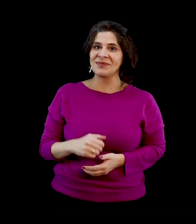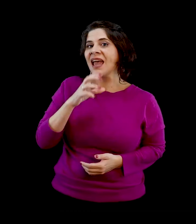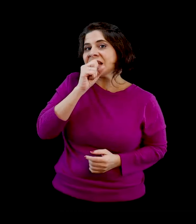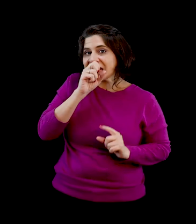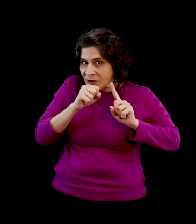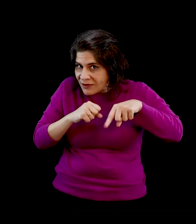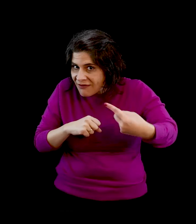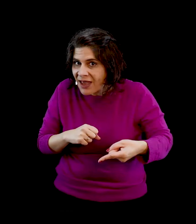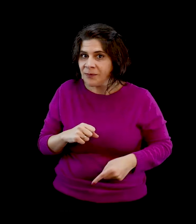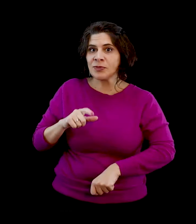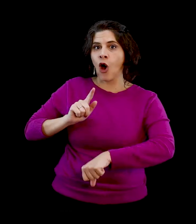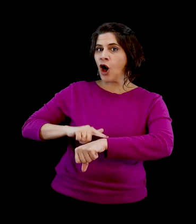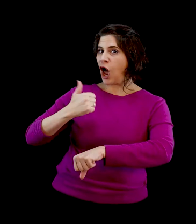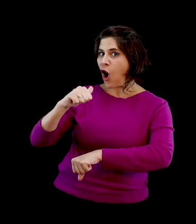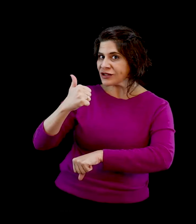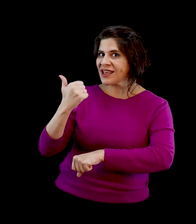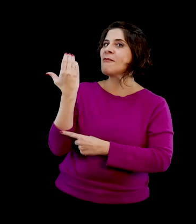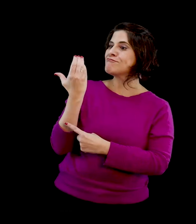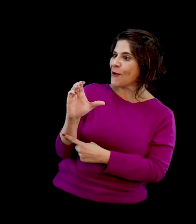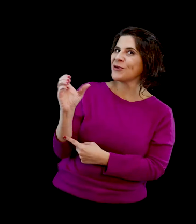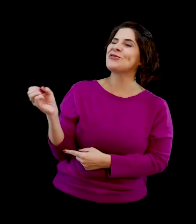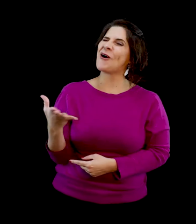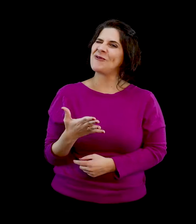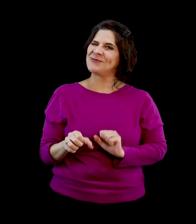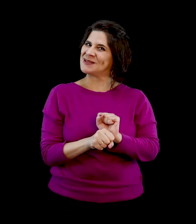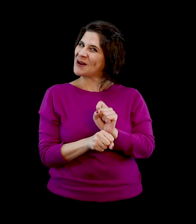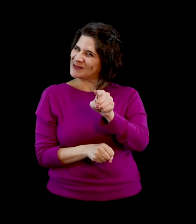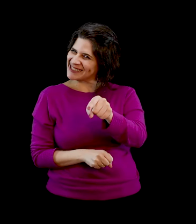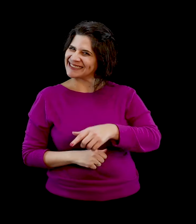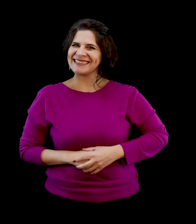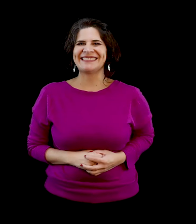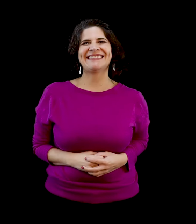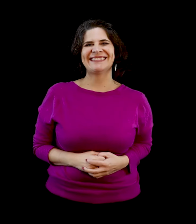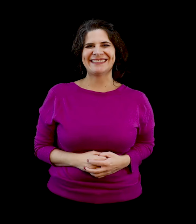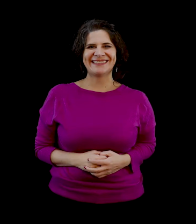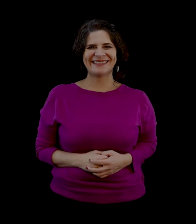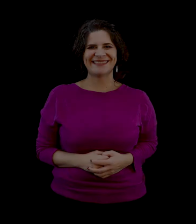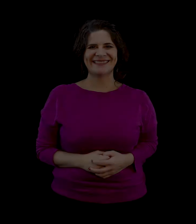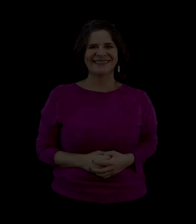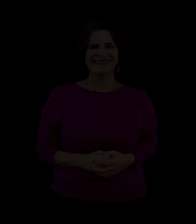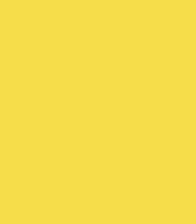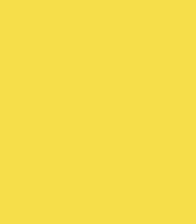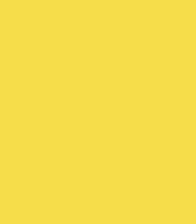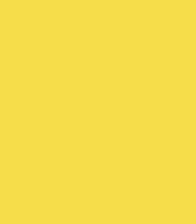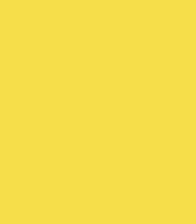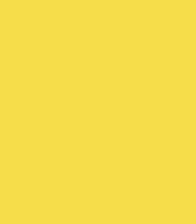E sábado que vem, às 11, a gente vai ter mais um vídeo aqui no canal. Espero vocês, até lá!